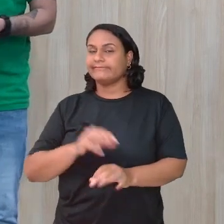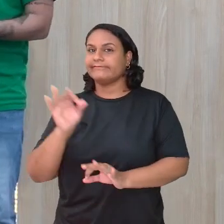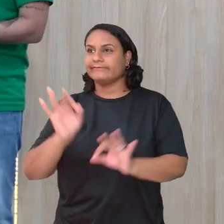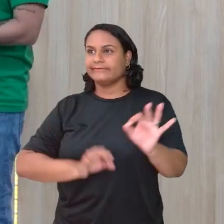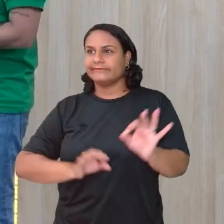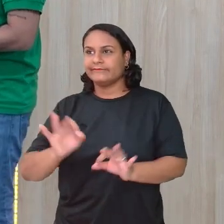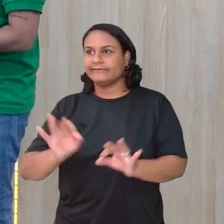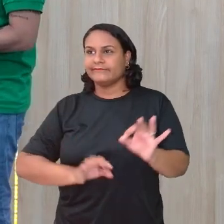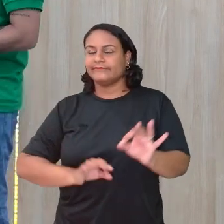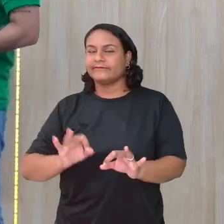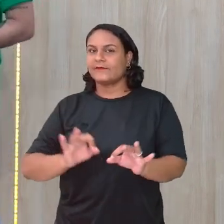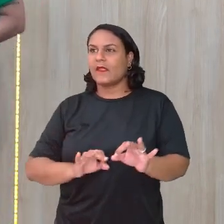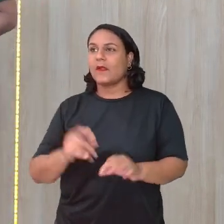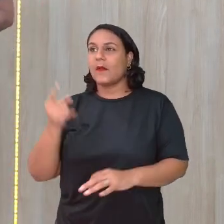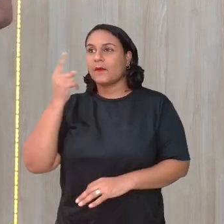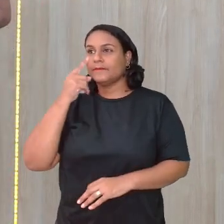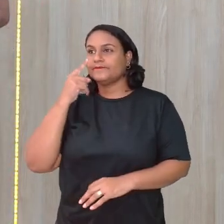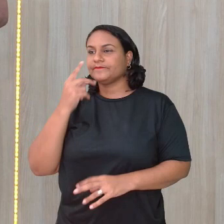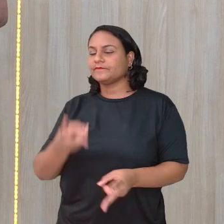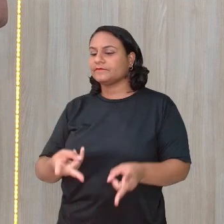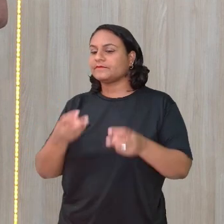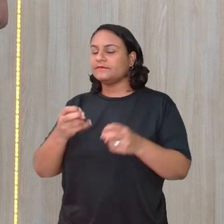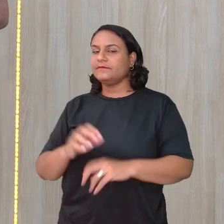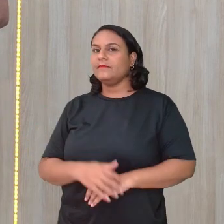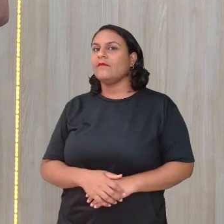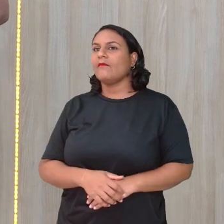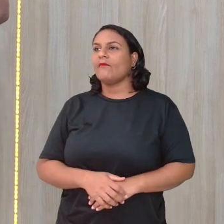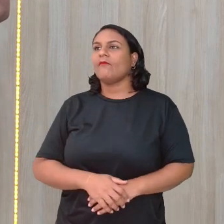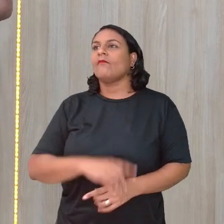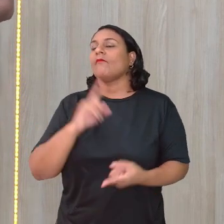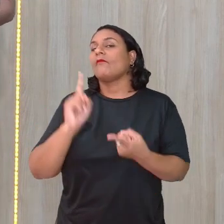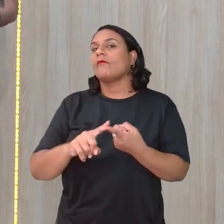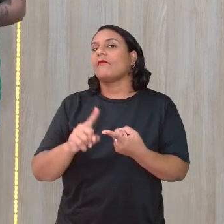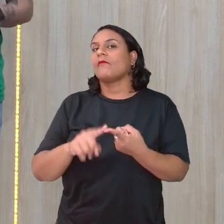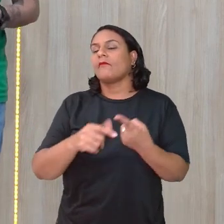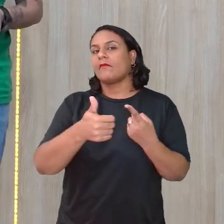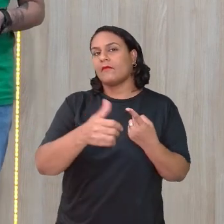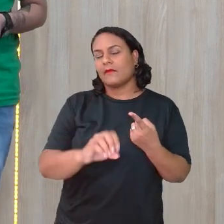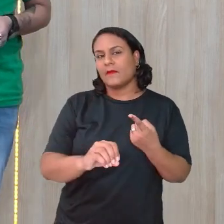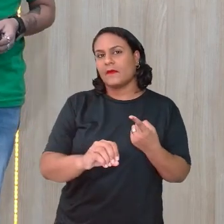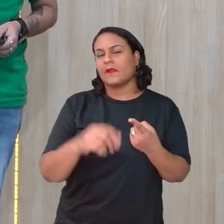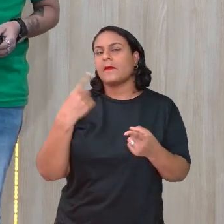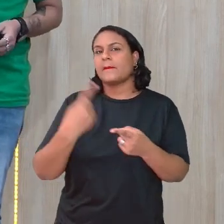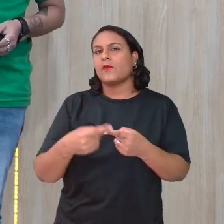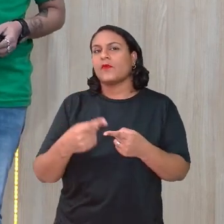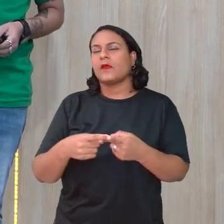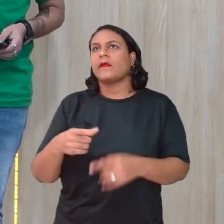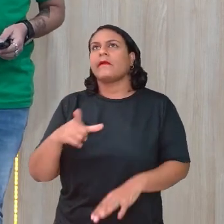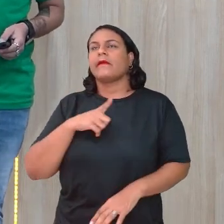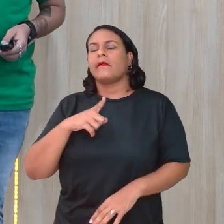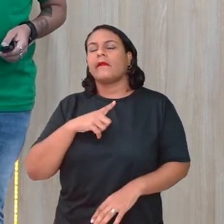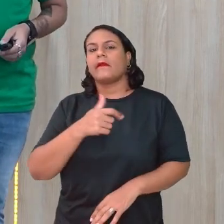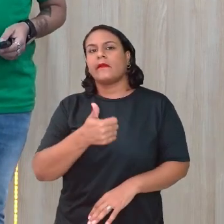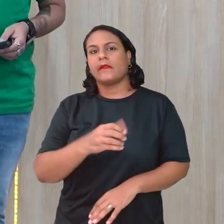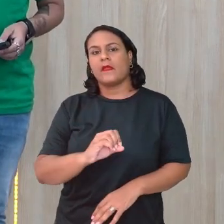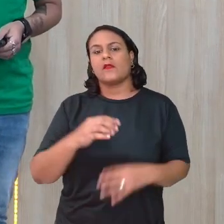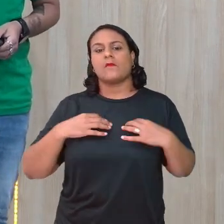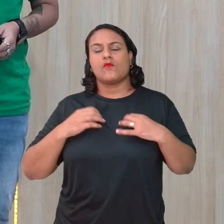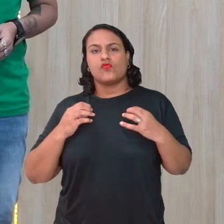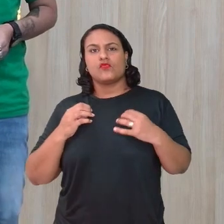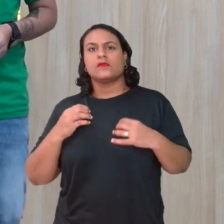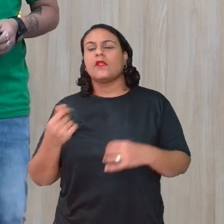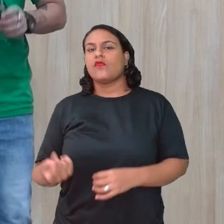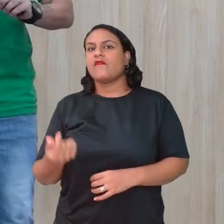organizar isso, eu simplesmente observo, ó, casos favoráveis, 10, ou seja, porque existem 10 blusas no valor